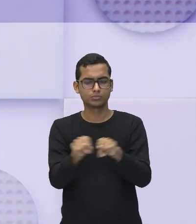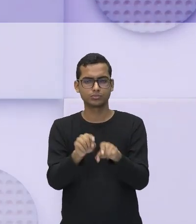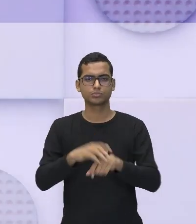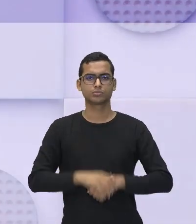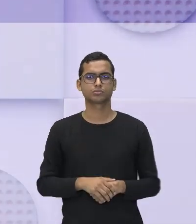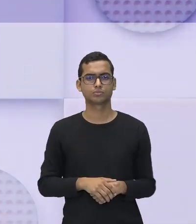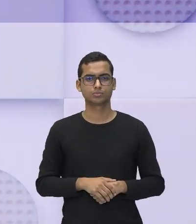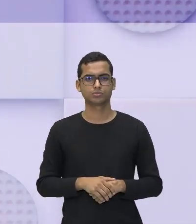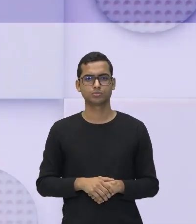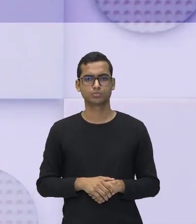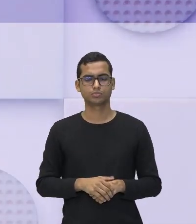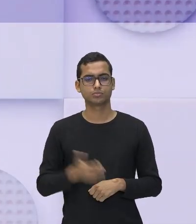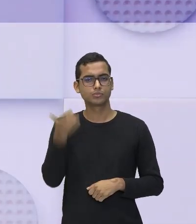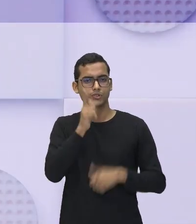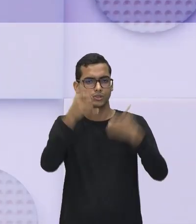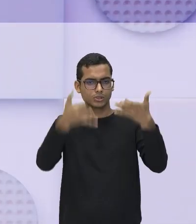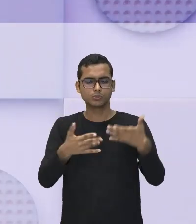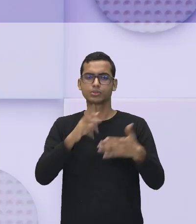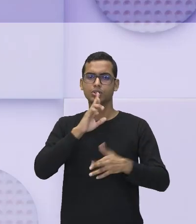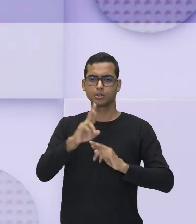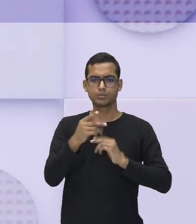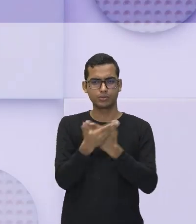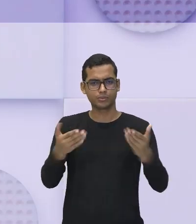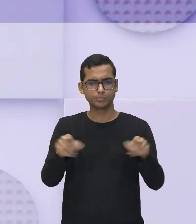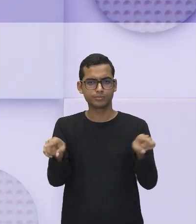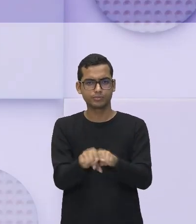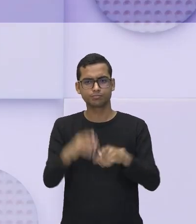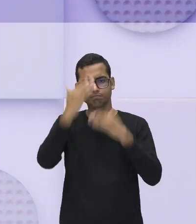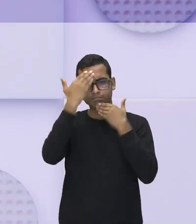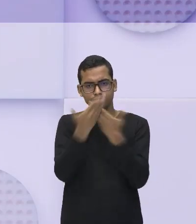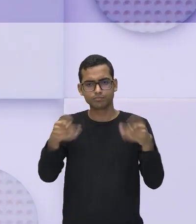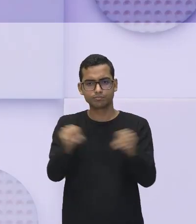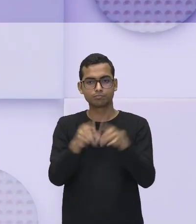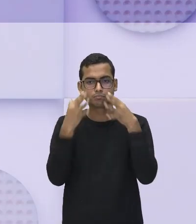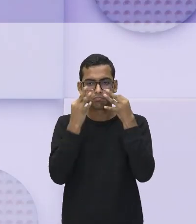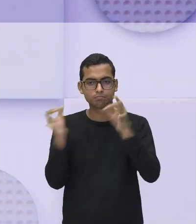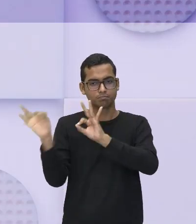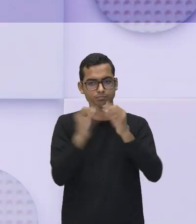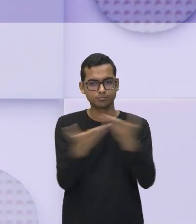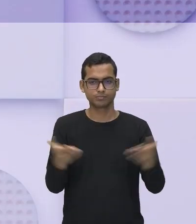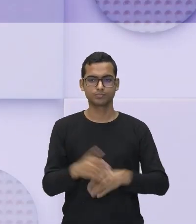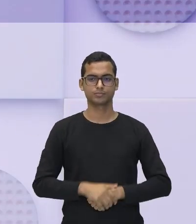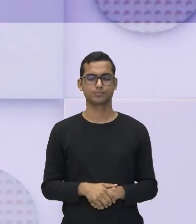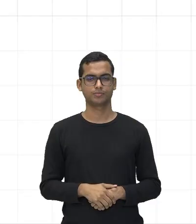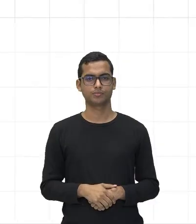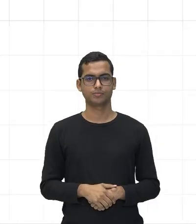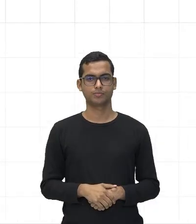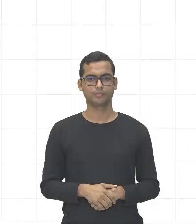para sanar essas dúvidas. Ok? Muito obrigado pela atenção de vocês.